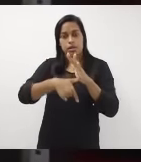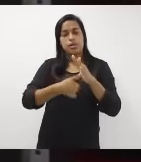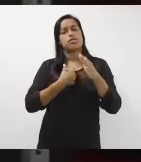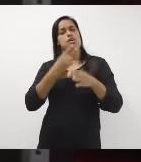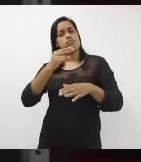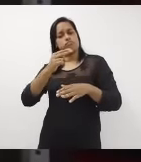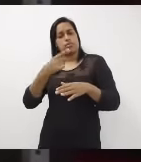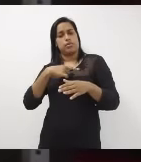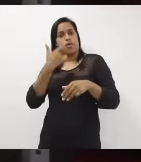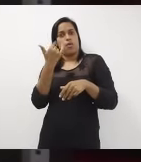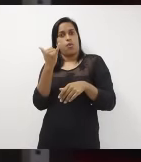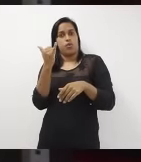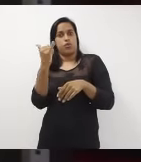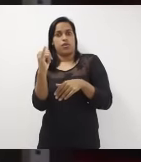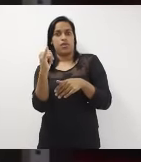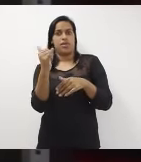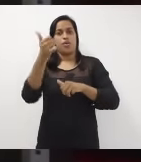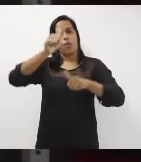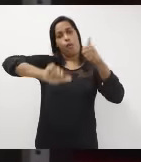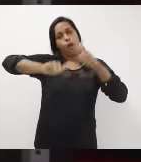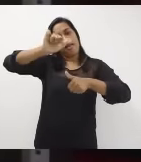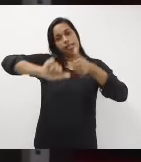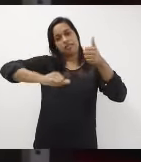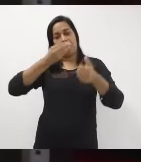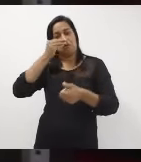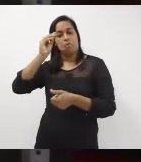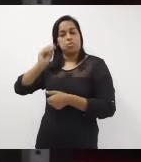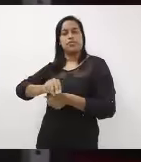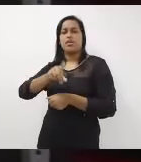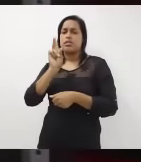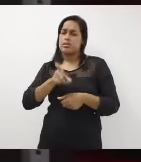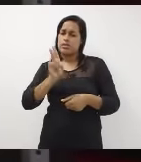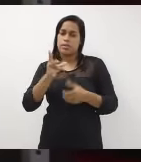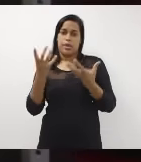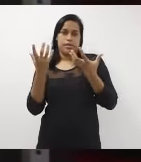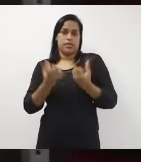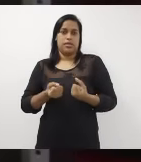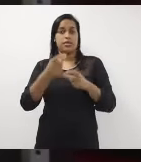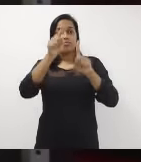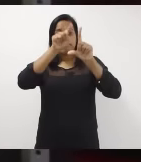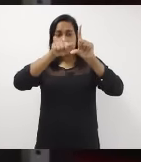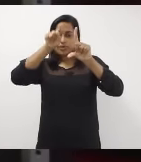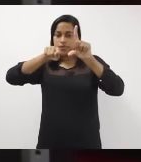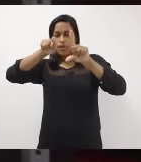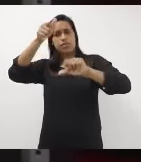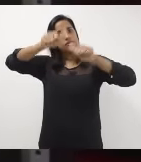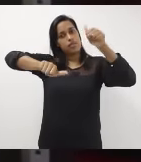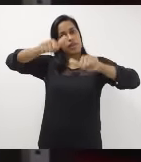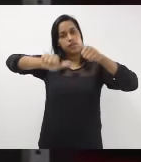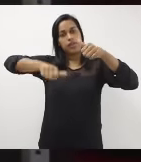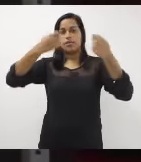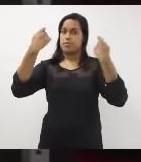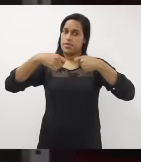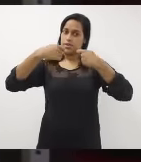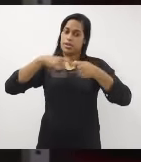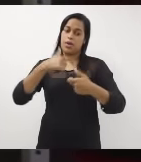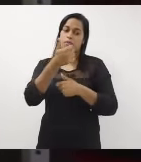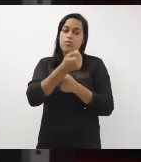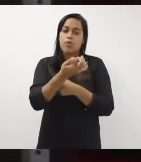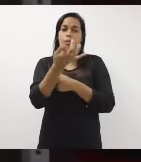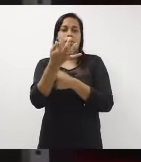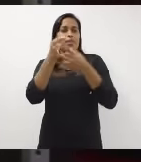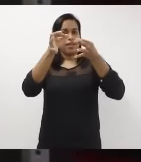rejeitada pelo controle de qualidade. Ou seja, para que esse gráfico a gente analise ele, é como se tivesse uma condição ideal,